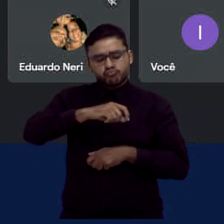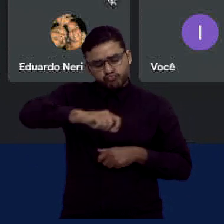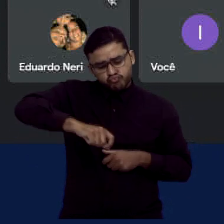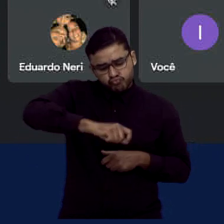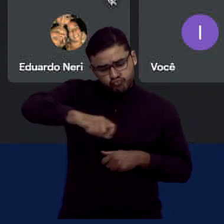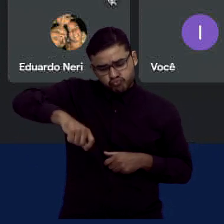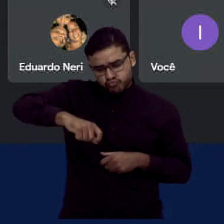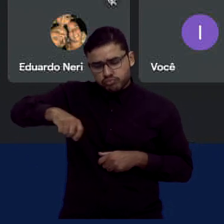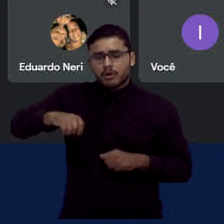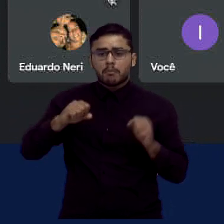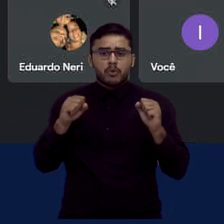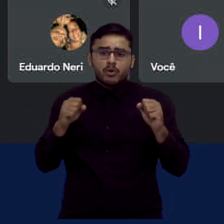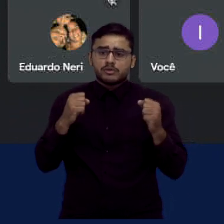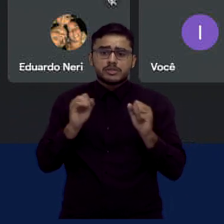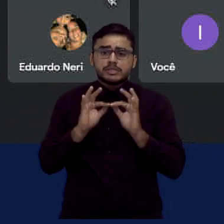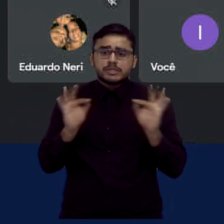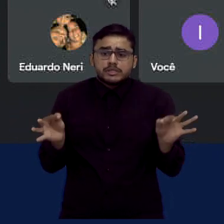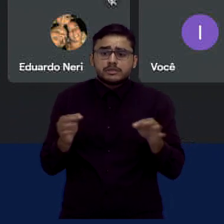gigantesca.